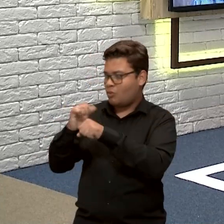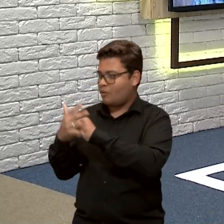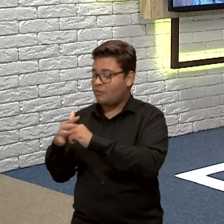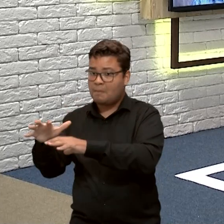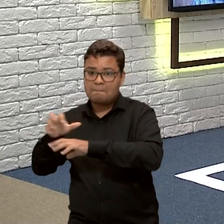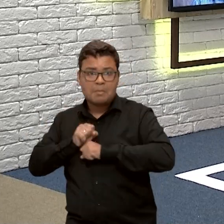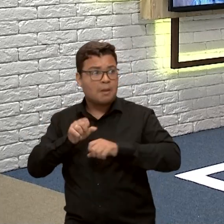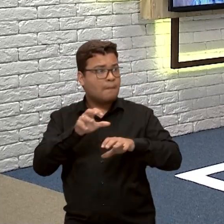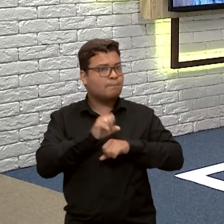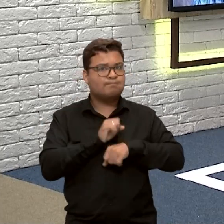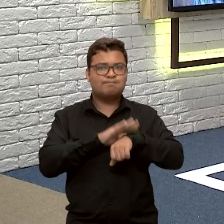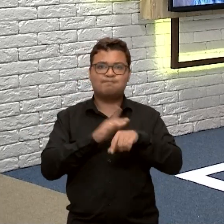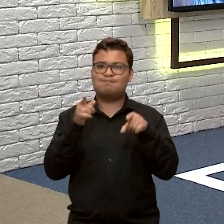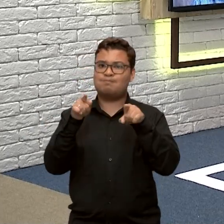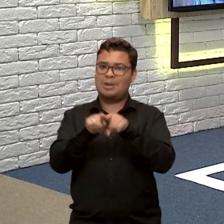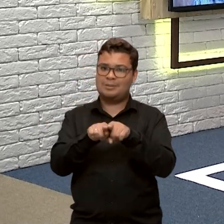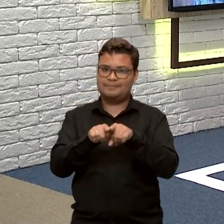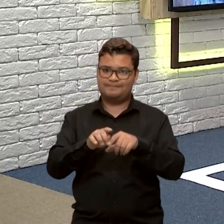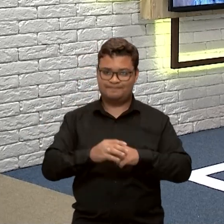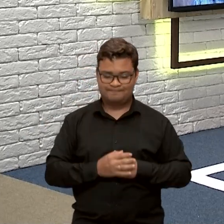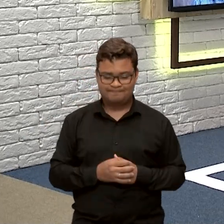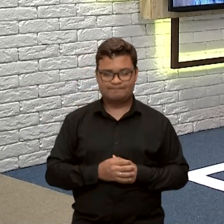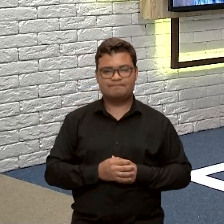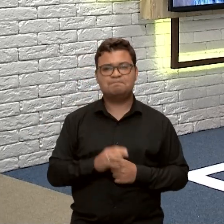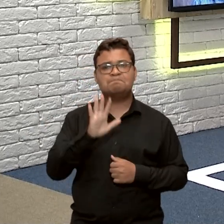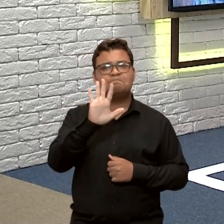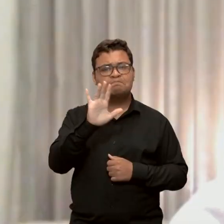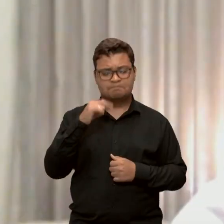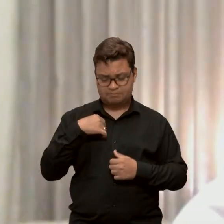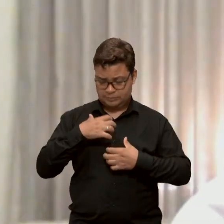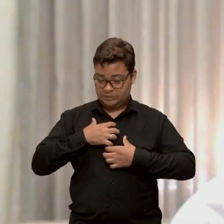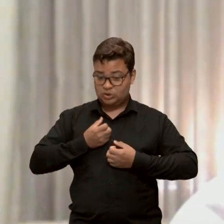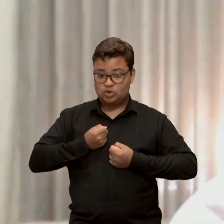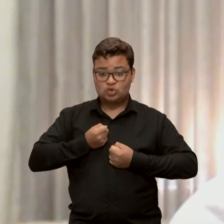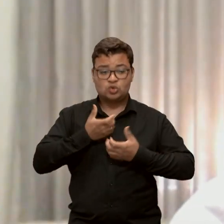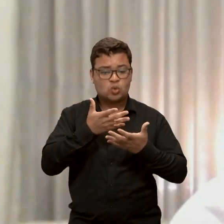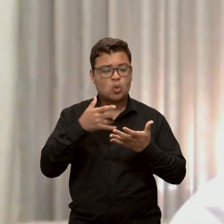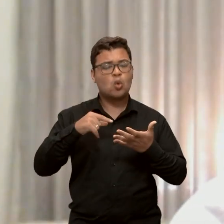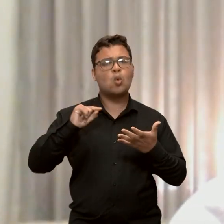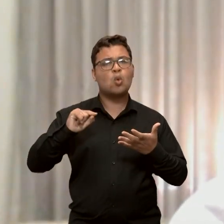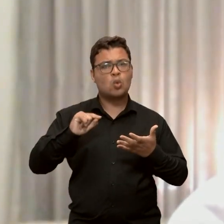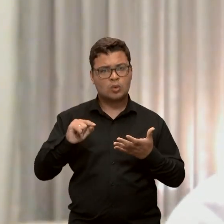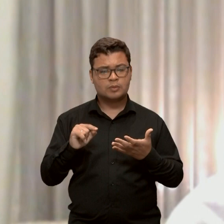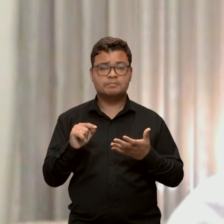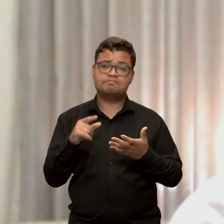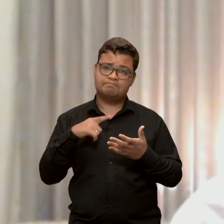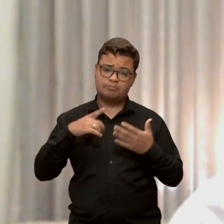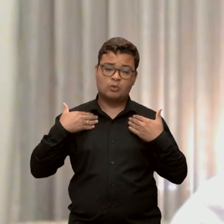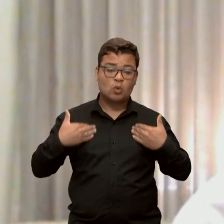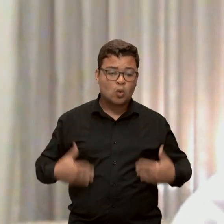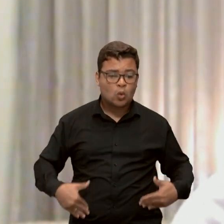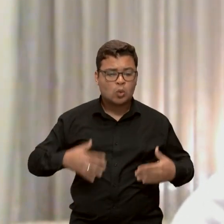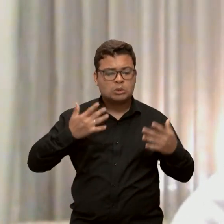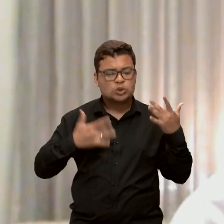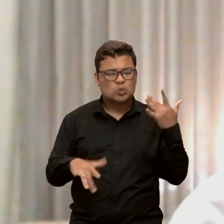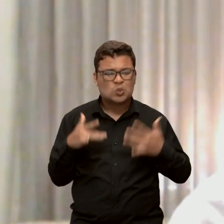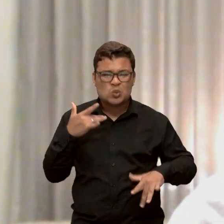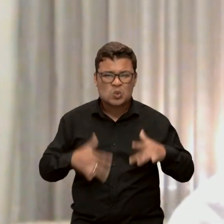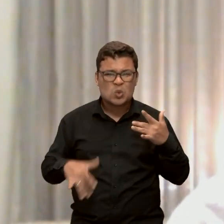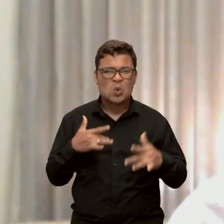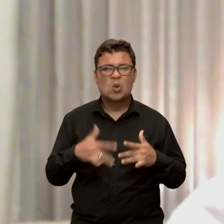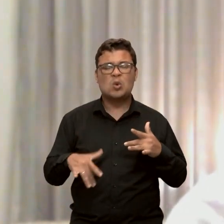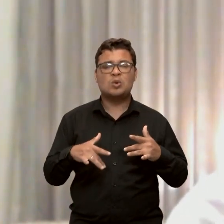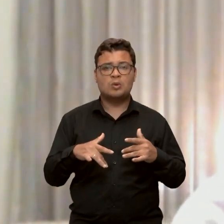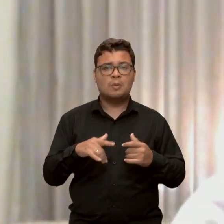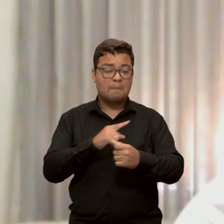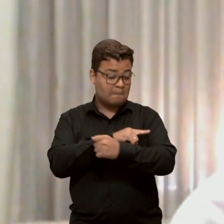gente. Na verdade, pode confundir, porque a gente pode ter as duas doenças ao mesmo tempo,